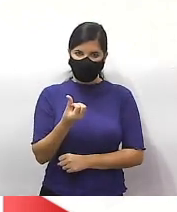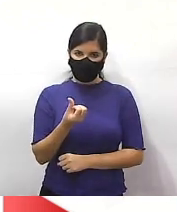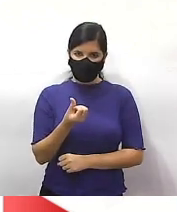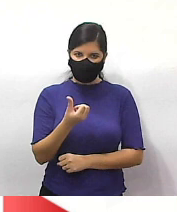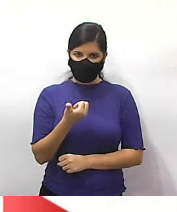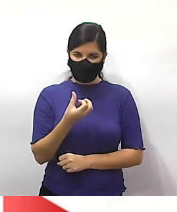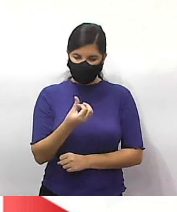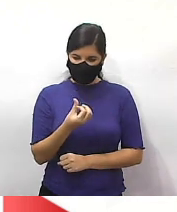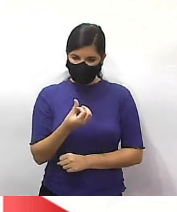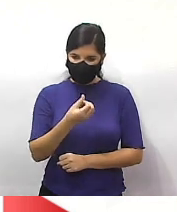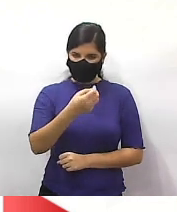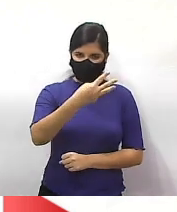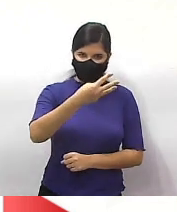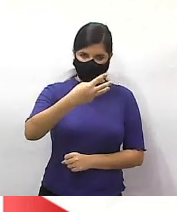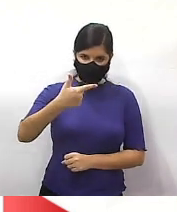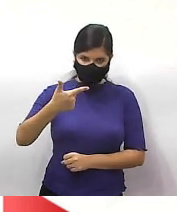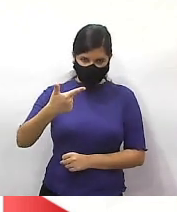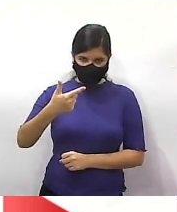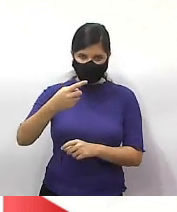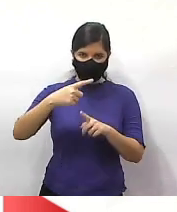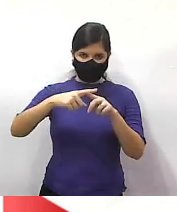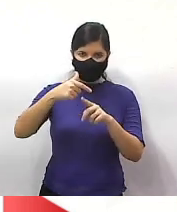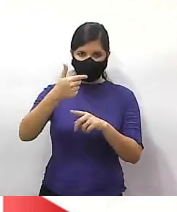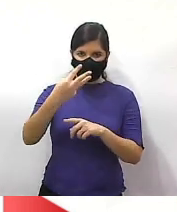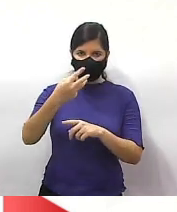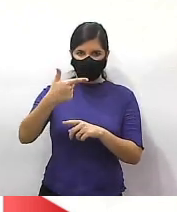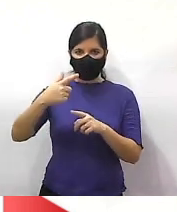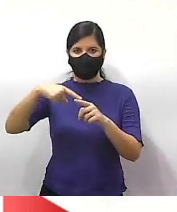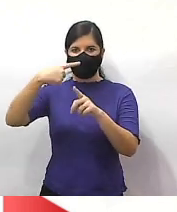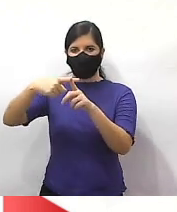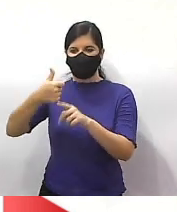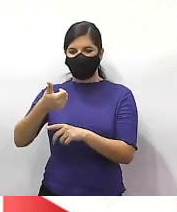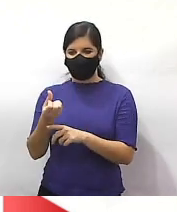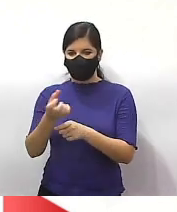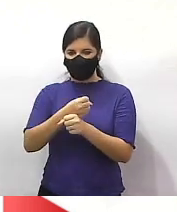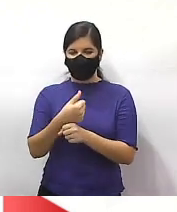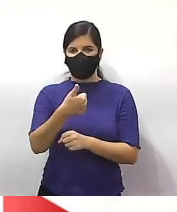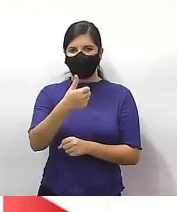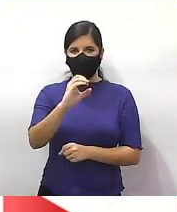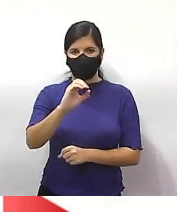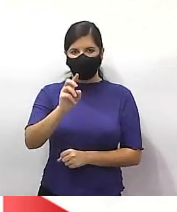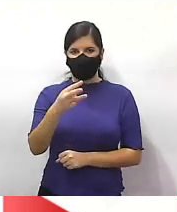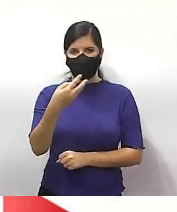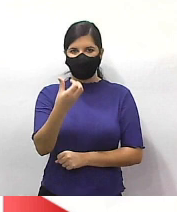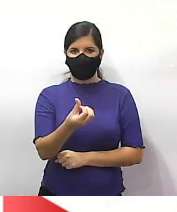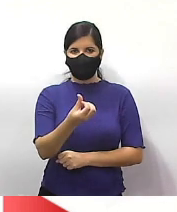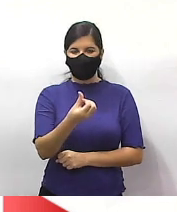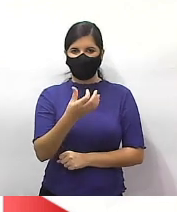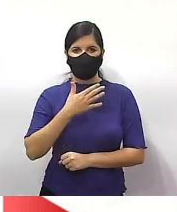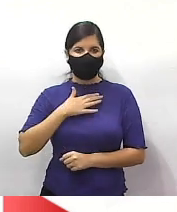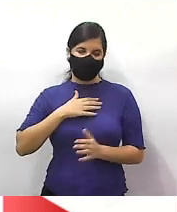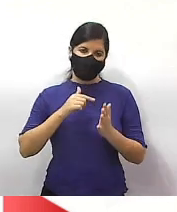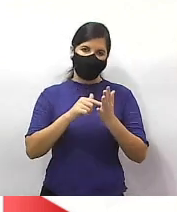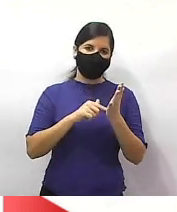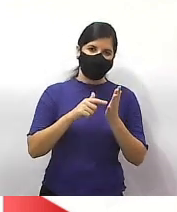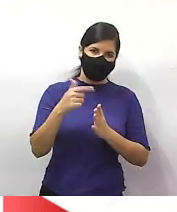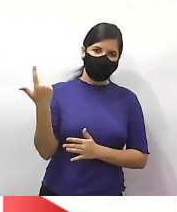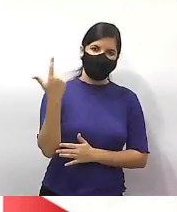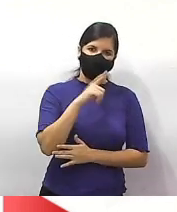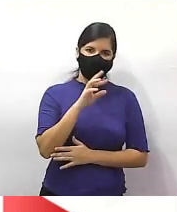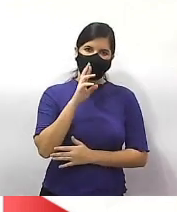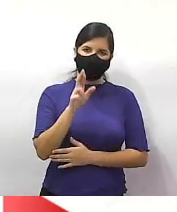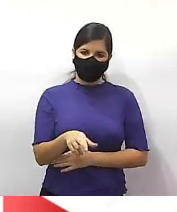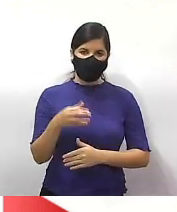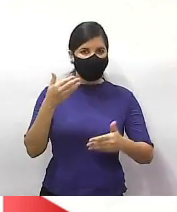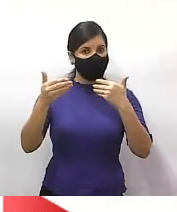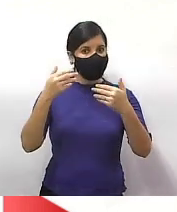aí fazendo 32 vezes 32 mais 16 vai dar 1036, tá? Na minha calculadora deu isso aí,